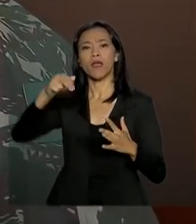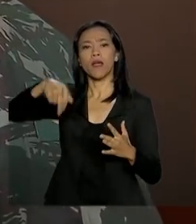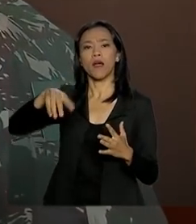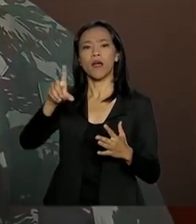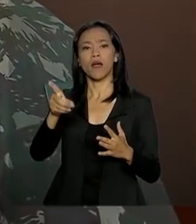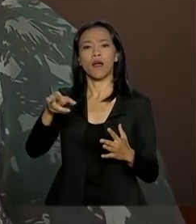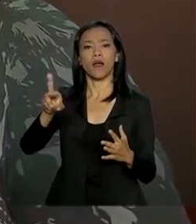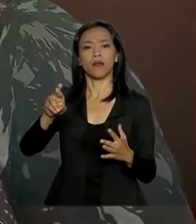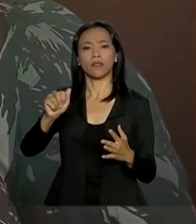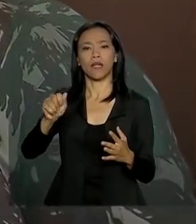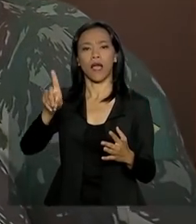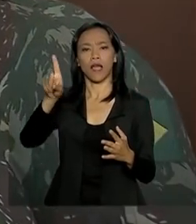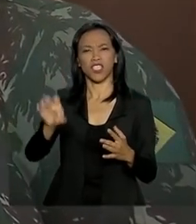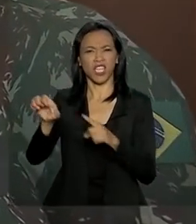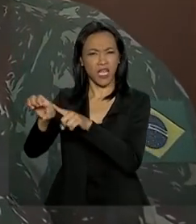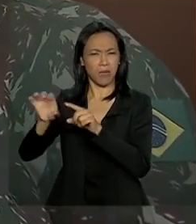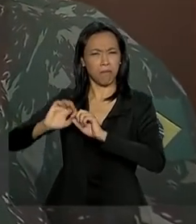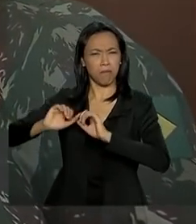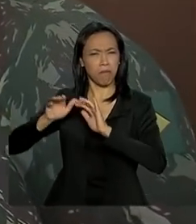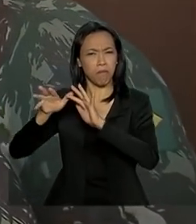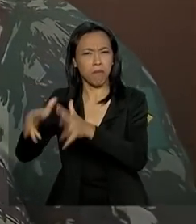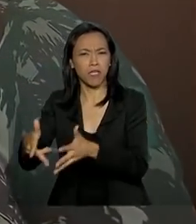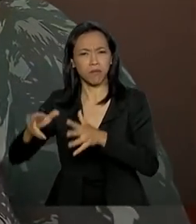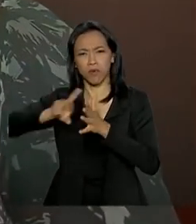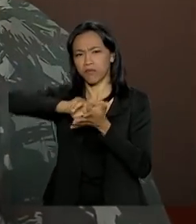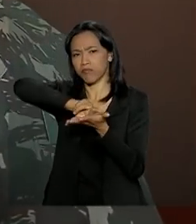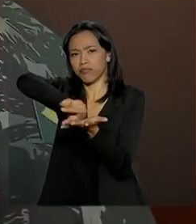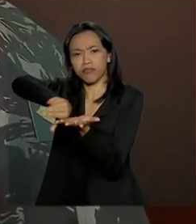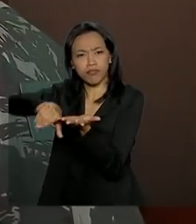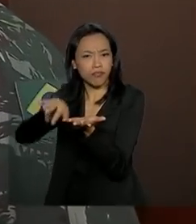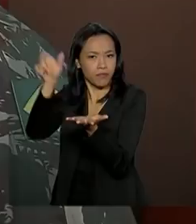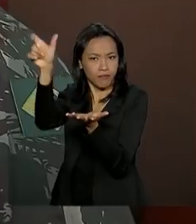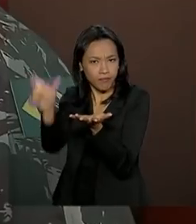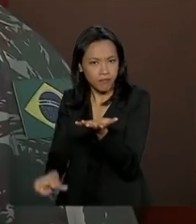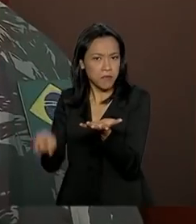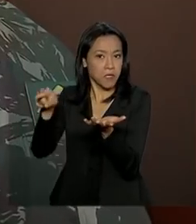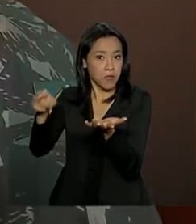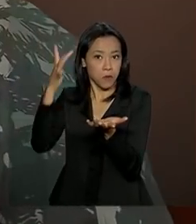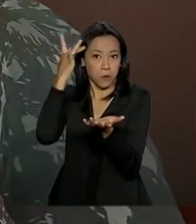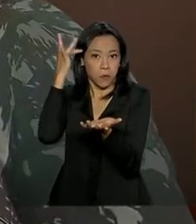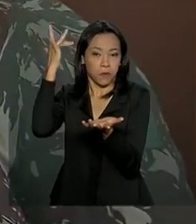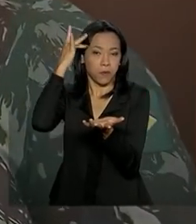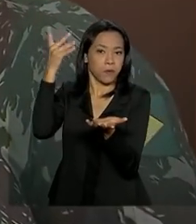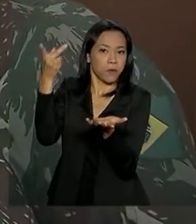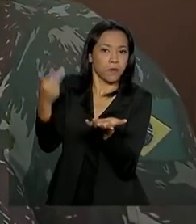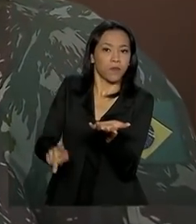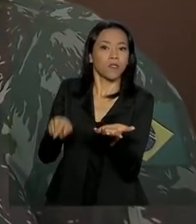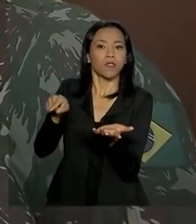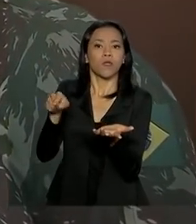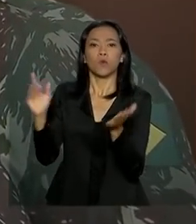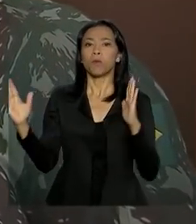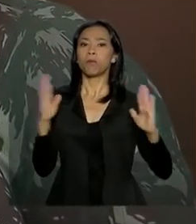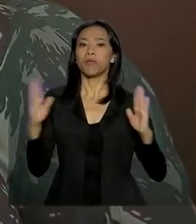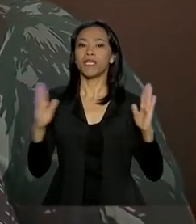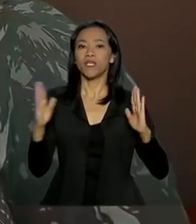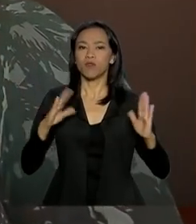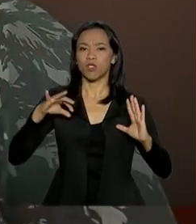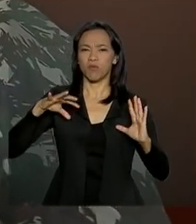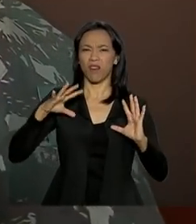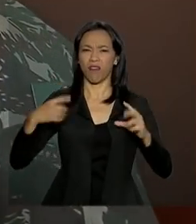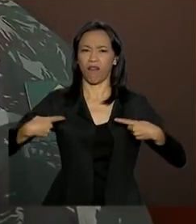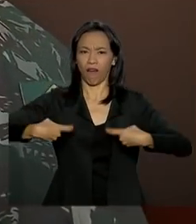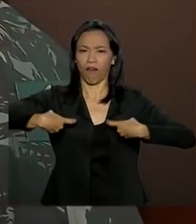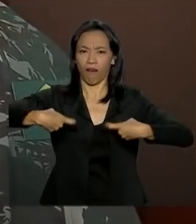herói que participou de diversas campanhas, tendo especial destaque a sua atuação durante a Guerra da Tríplice